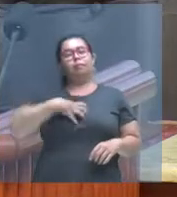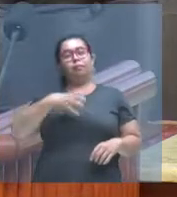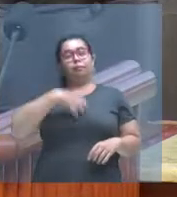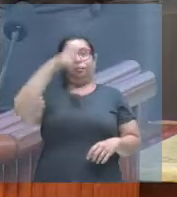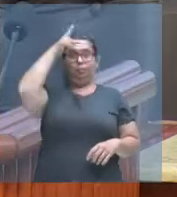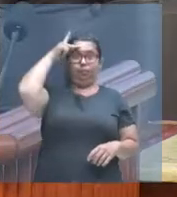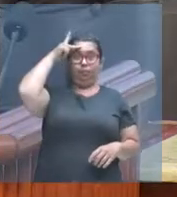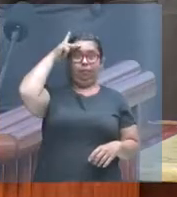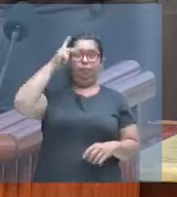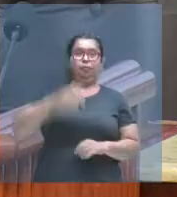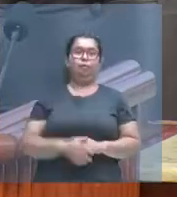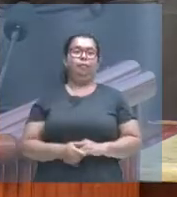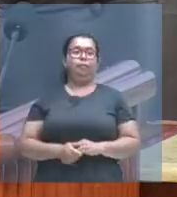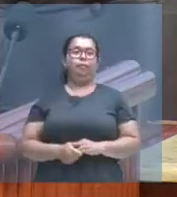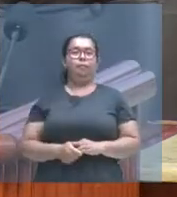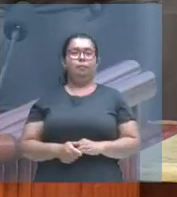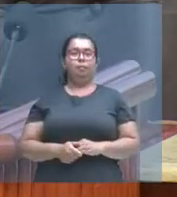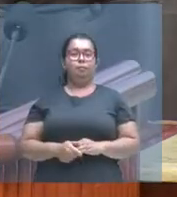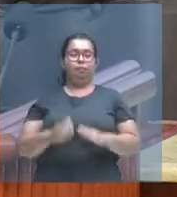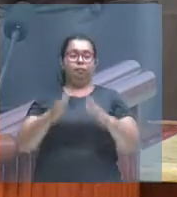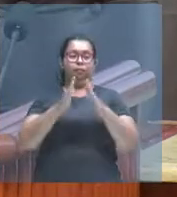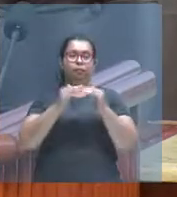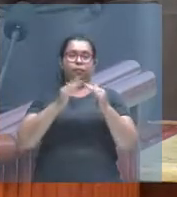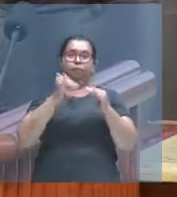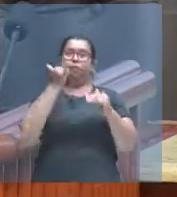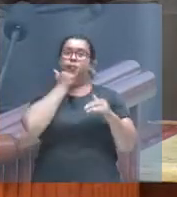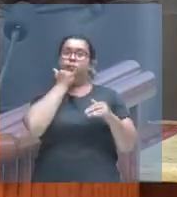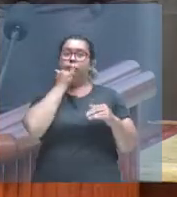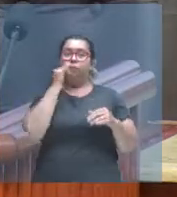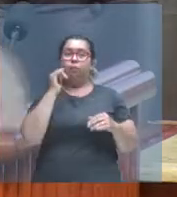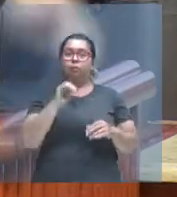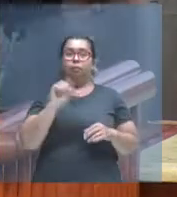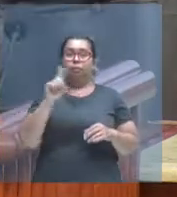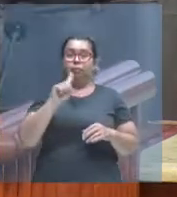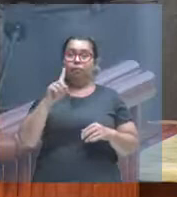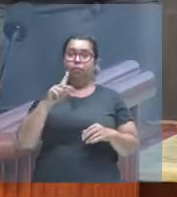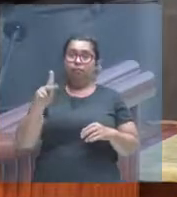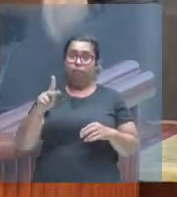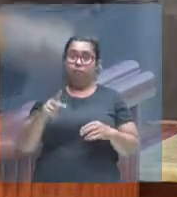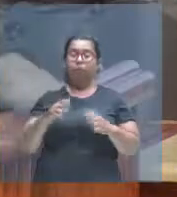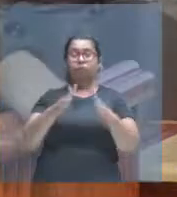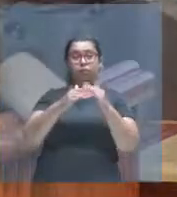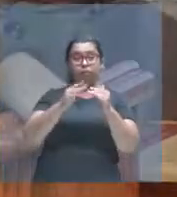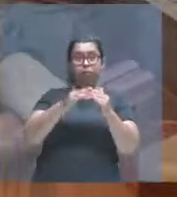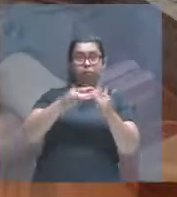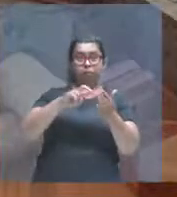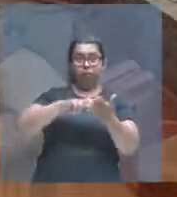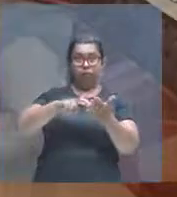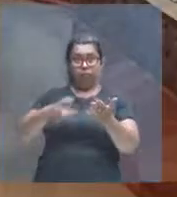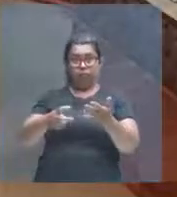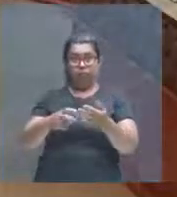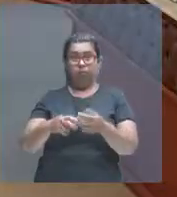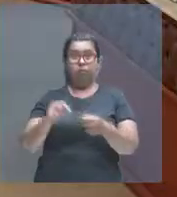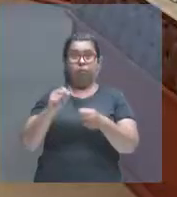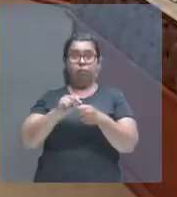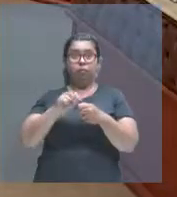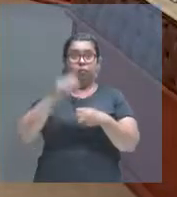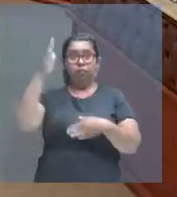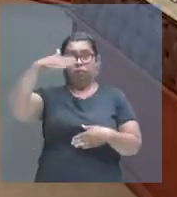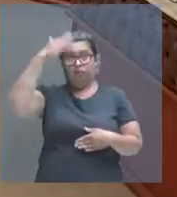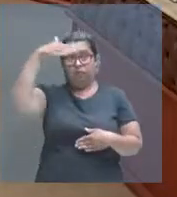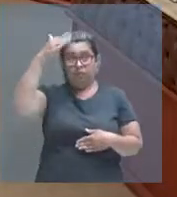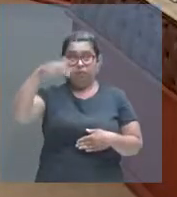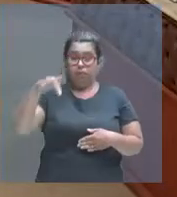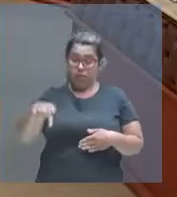Baiano. Vou pedir desculpa para vocês, não vou tirá-lo aqui de cima. Normalmente nós fazemos essa homenagem aqui